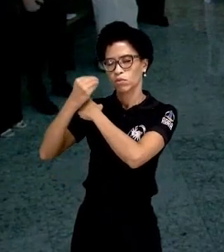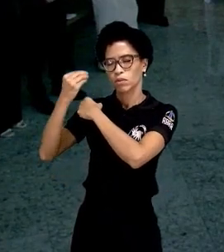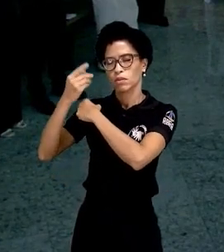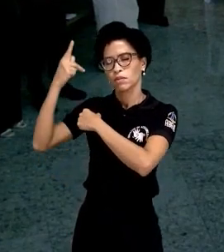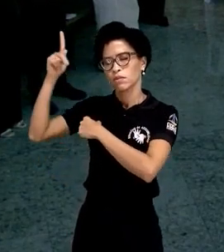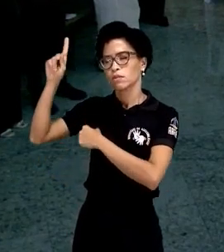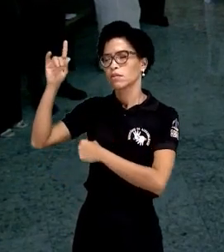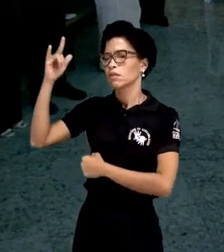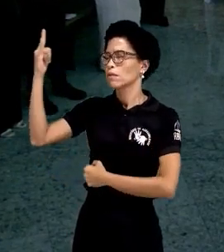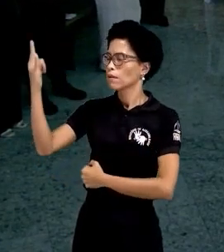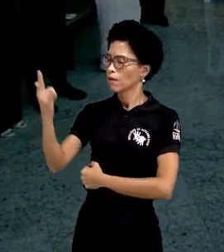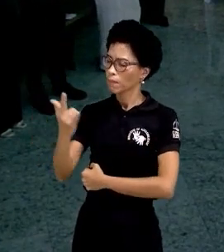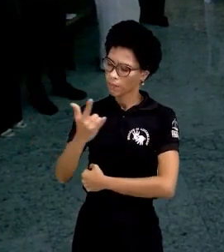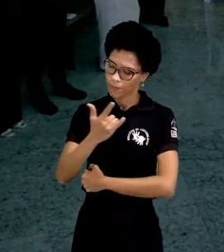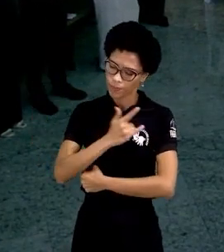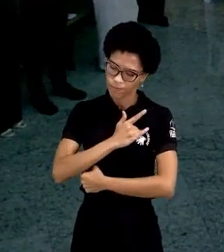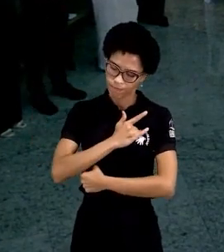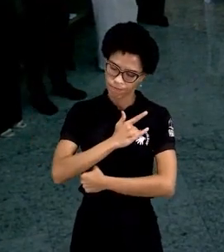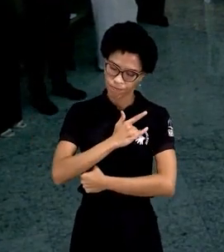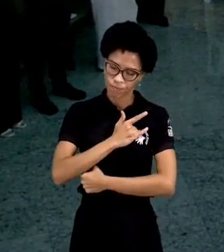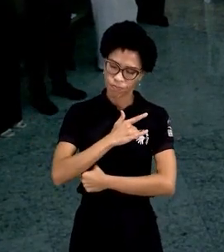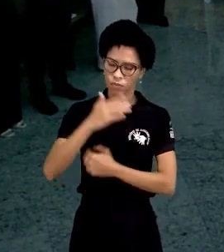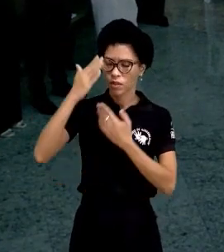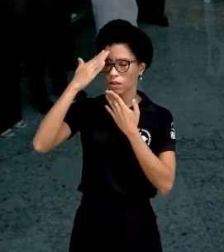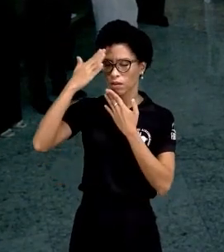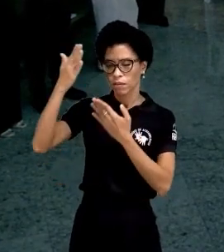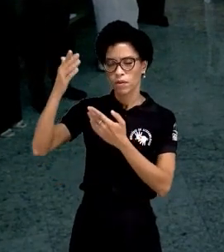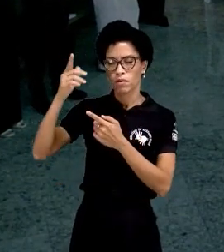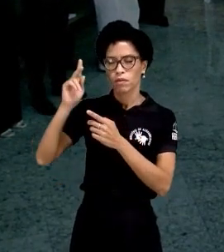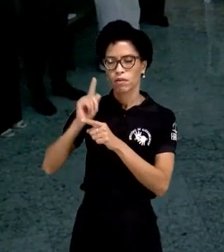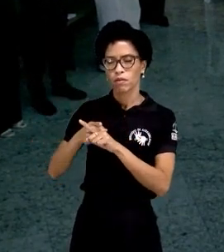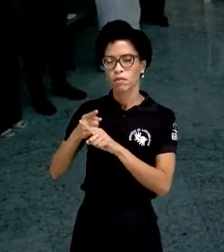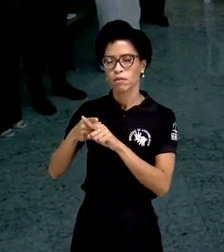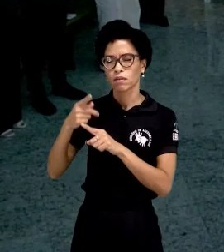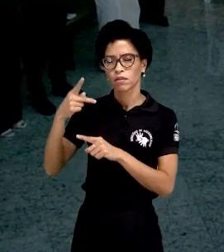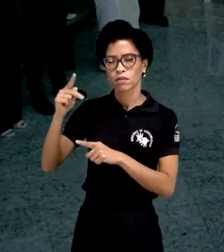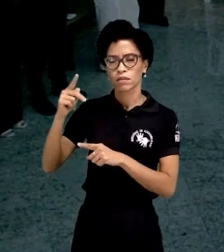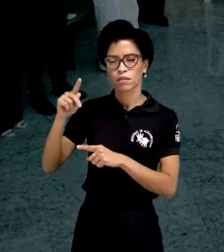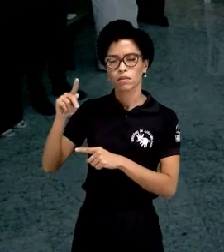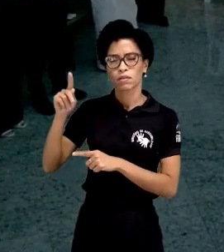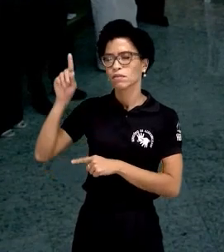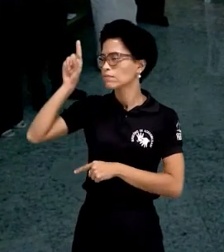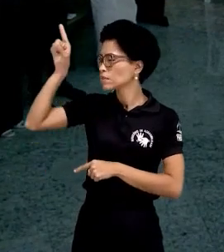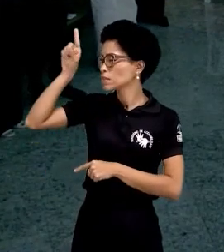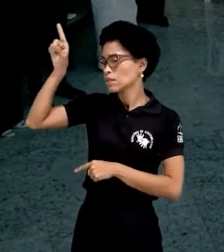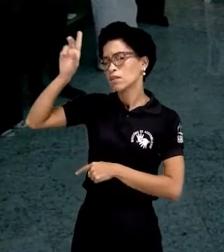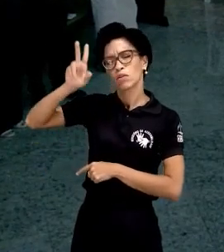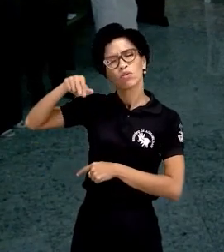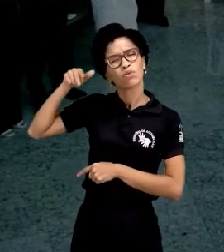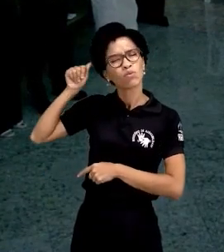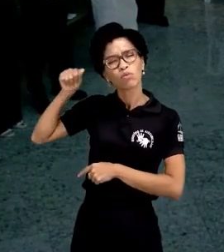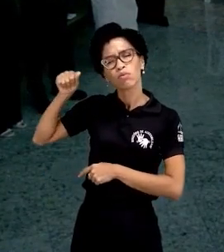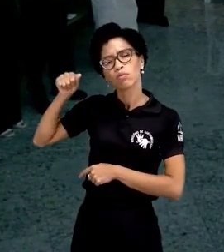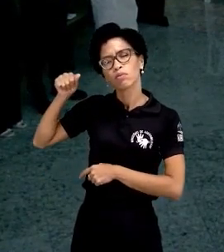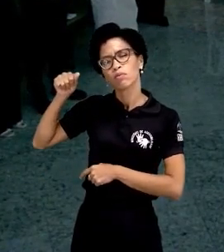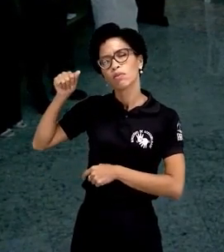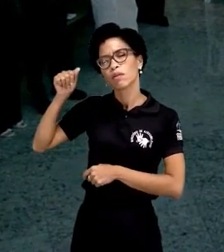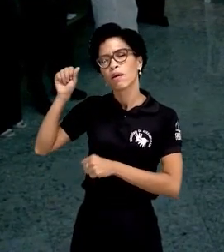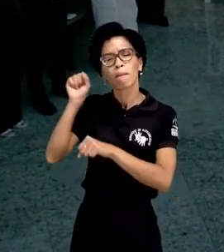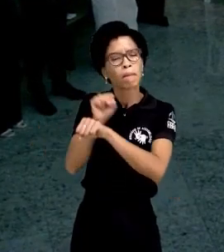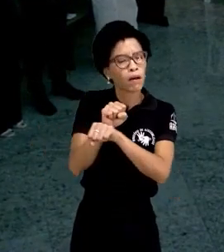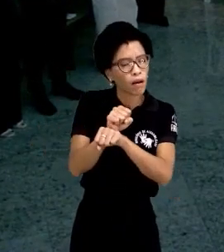nunca deixou faltar o Teu cuidado em nossas vidas. Obrigado porque o Senhor nunca deixou